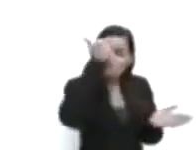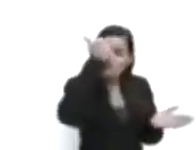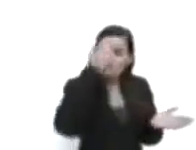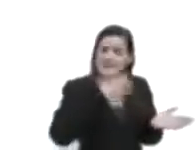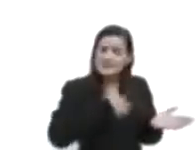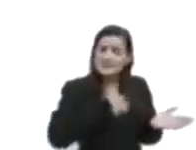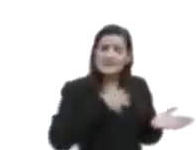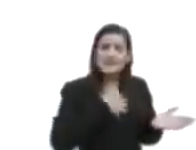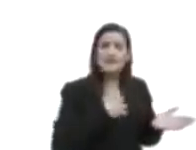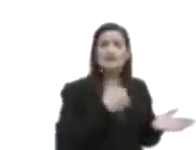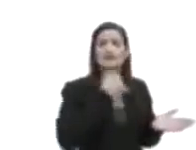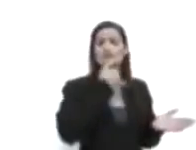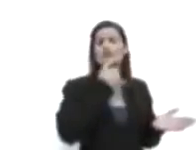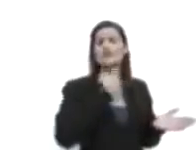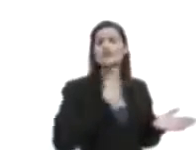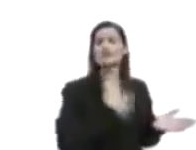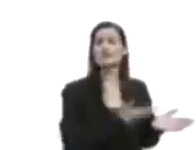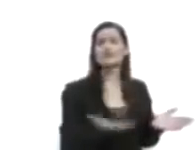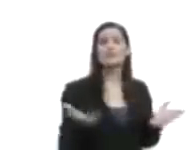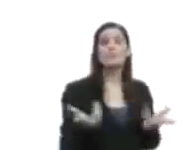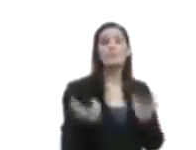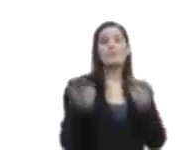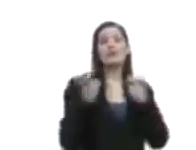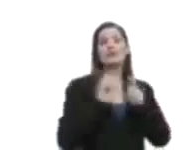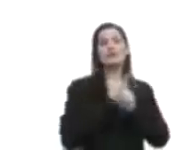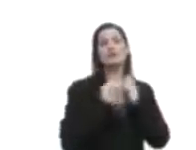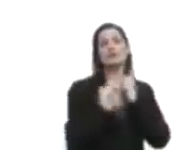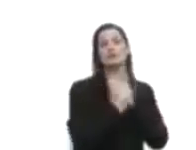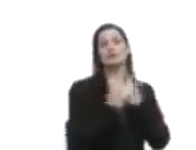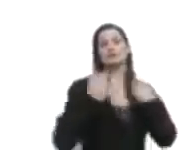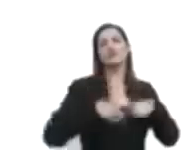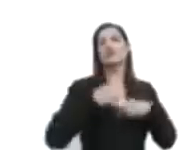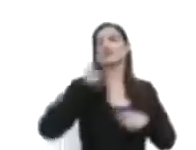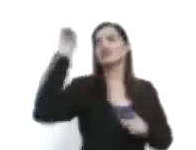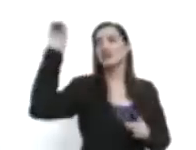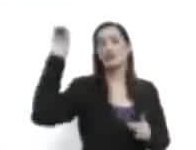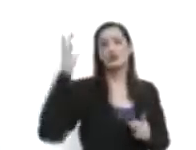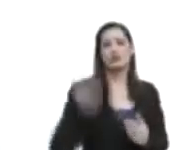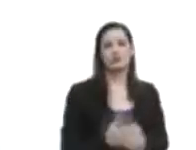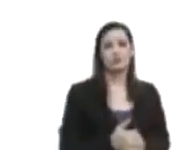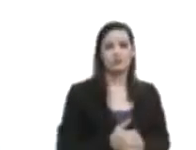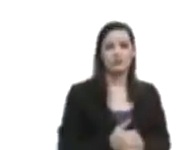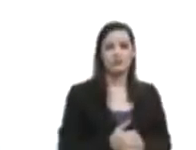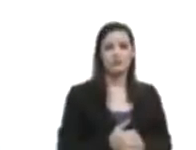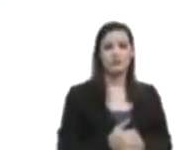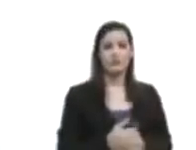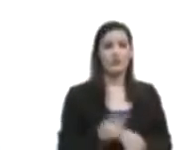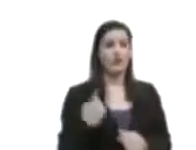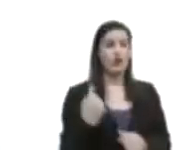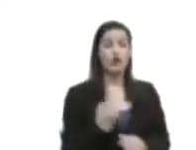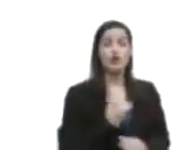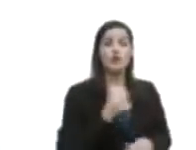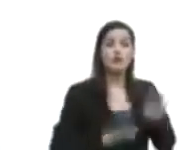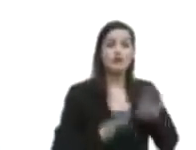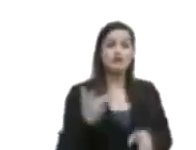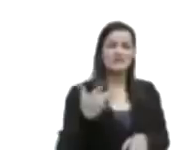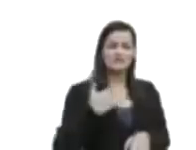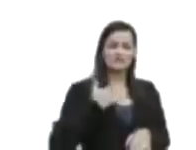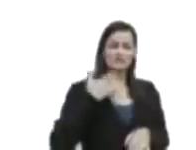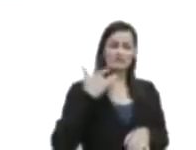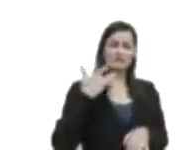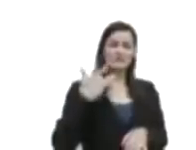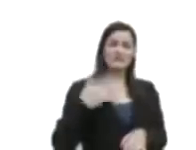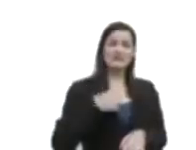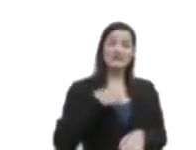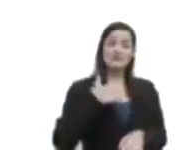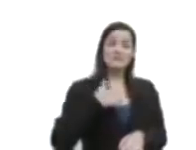somos quebrantados, nós nem sabemos às vezes, mas somos tocados pela miséria humana.